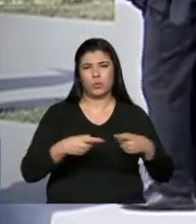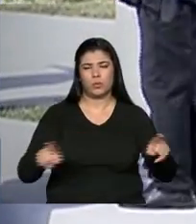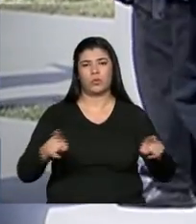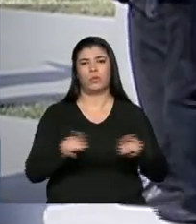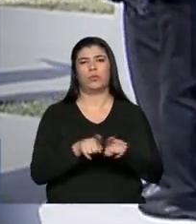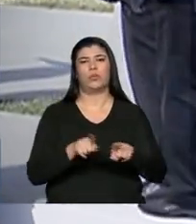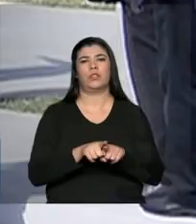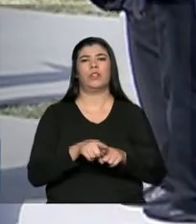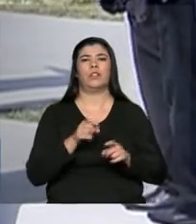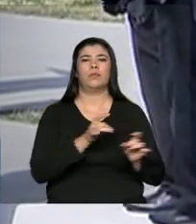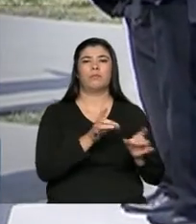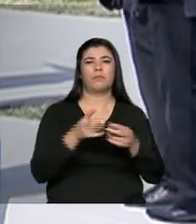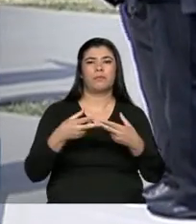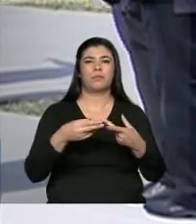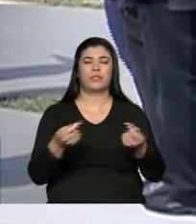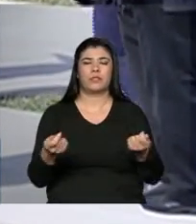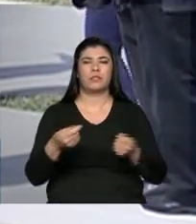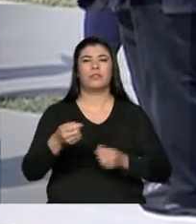infantil